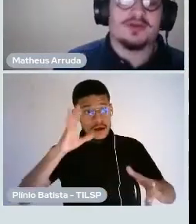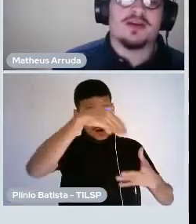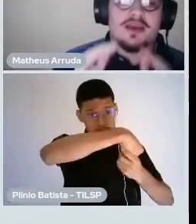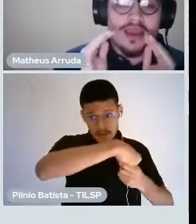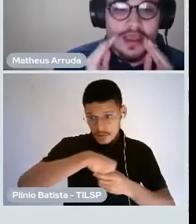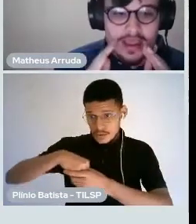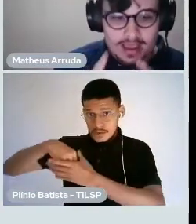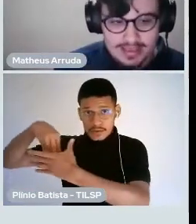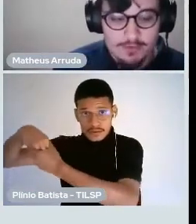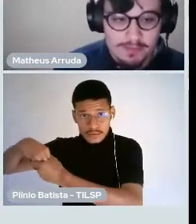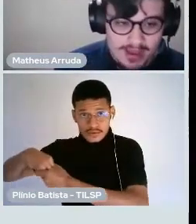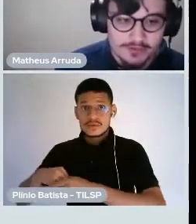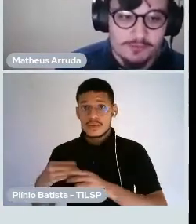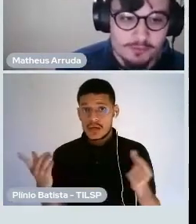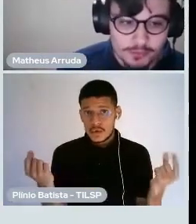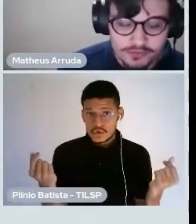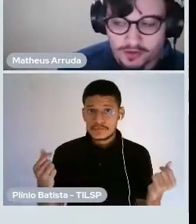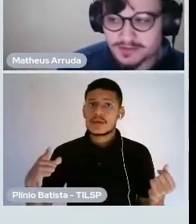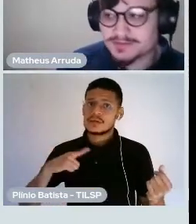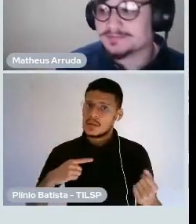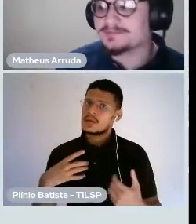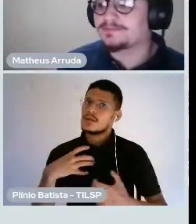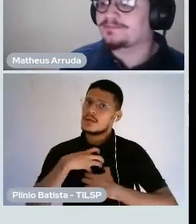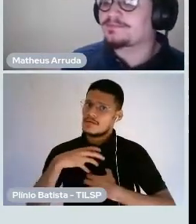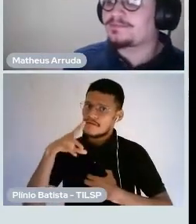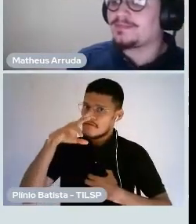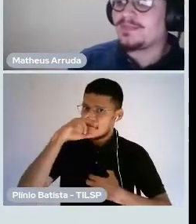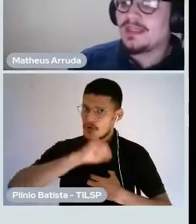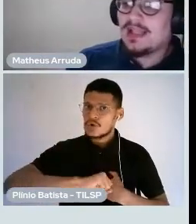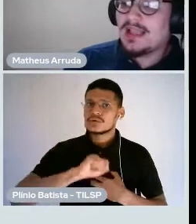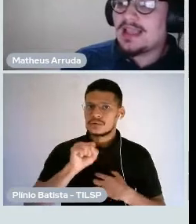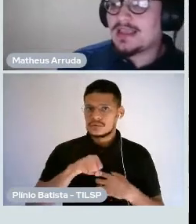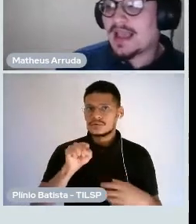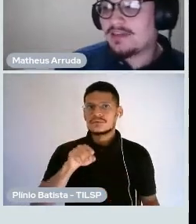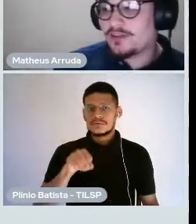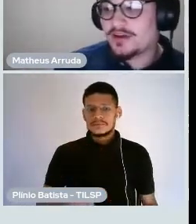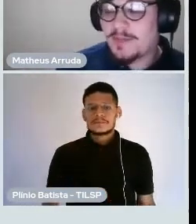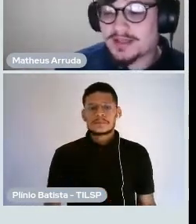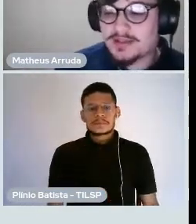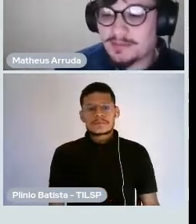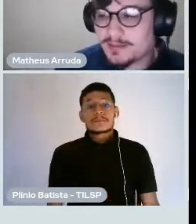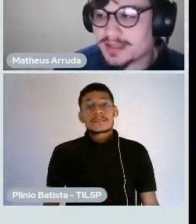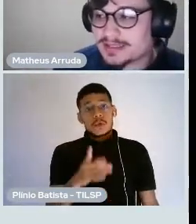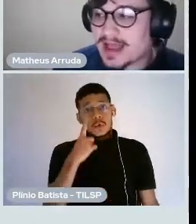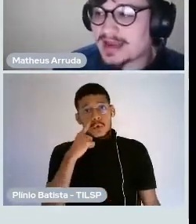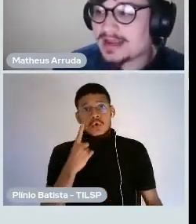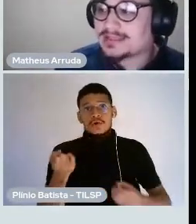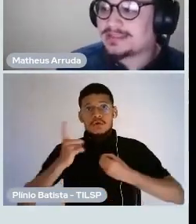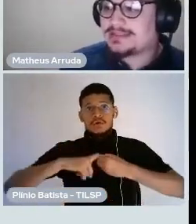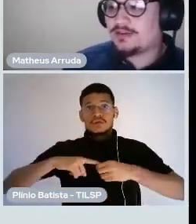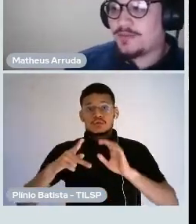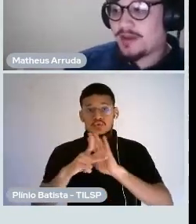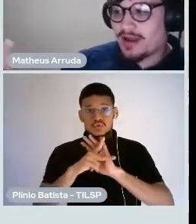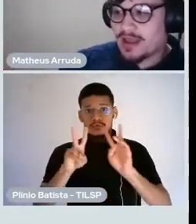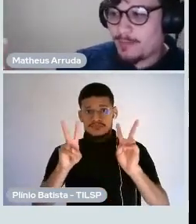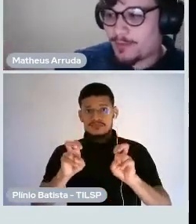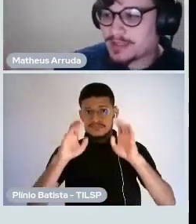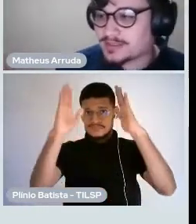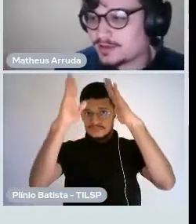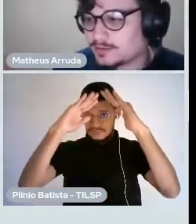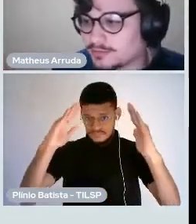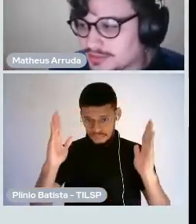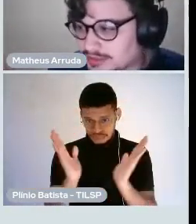mesmo, tem um impacto muito forte. E aqui, voltando para a questão da pirâmide etária, a gente tem no meio ali